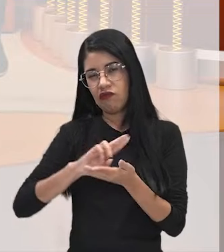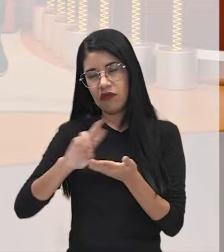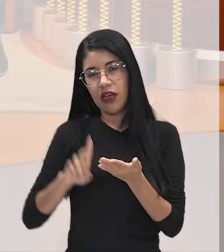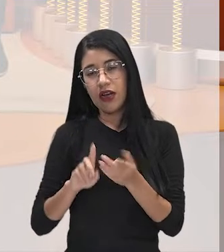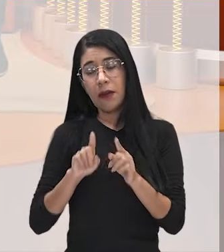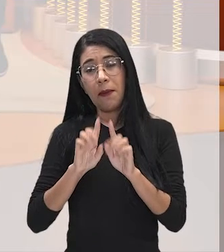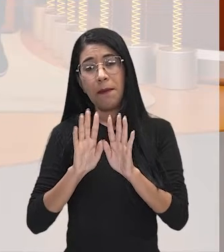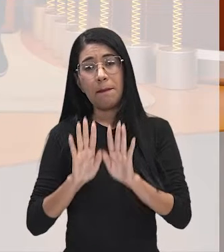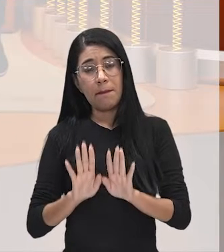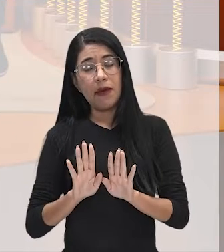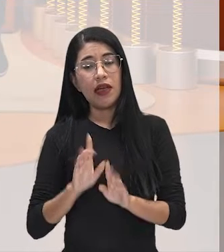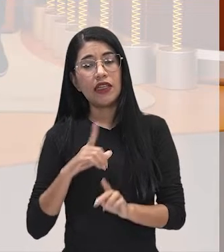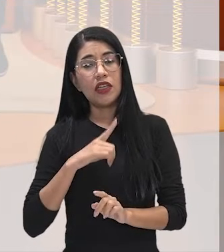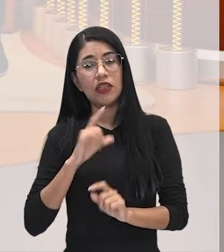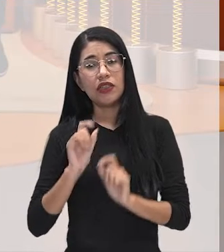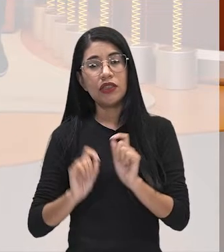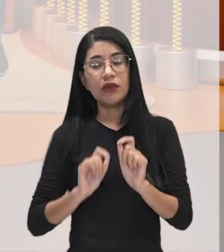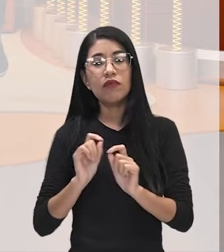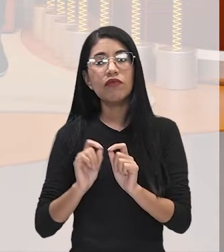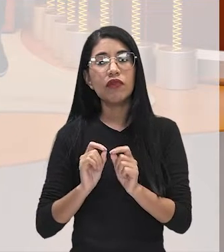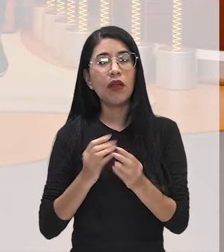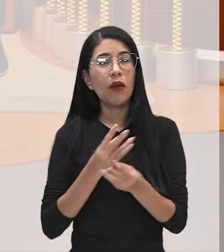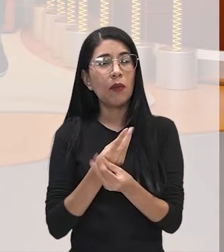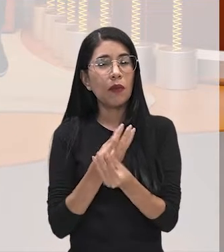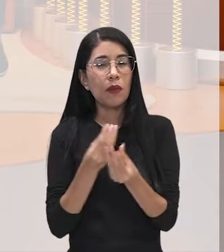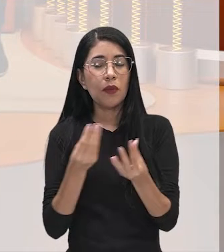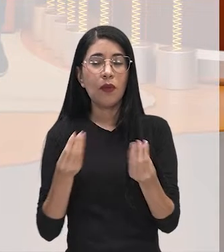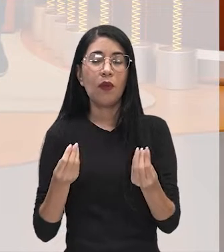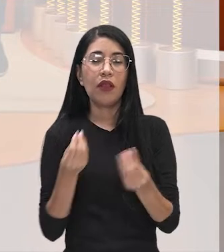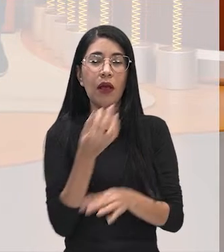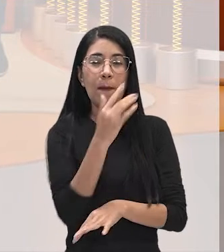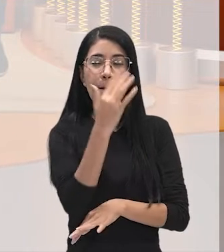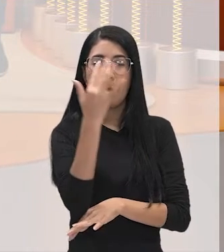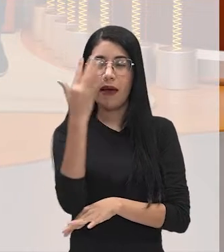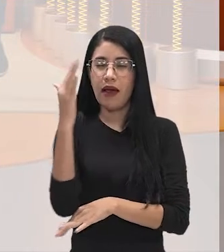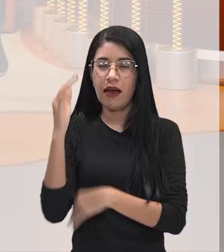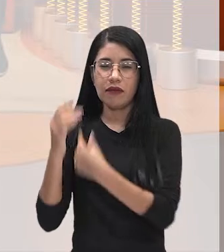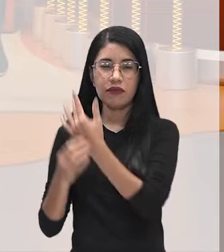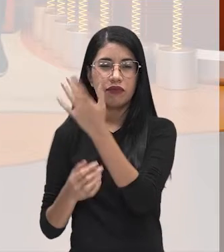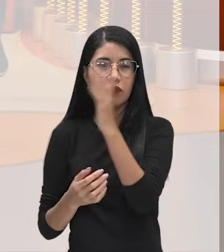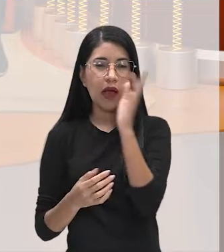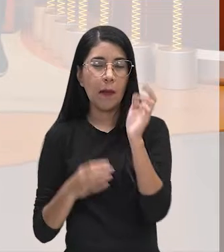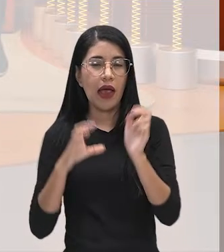em abundância, né, madeiras de cedro. Essas